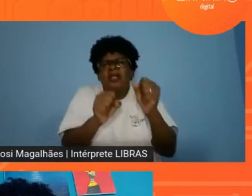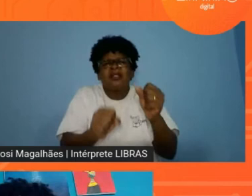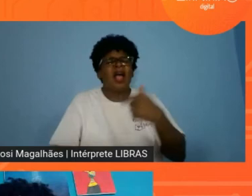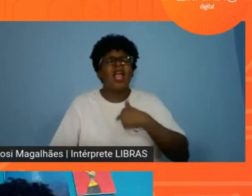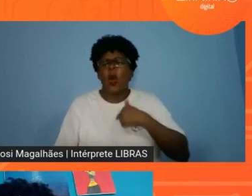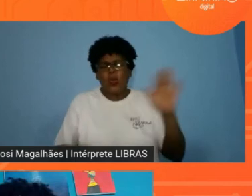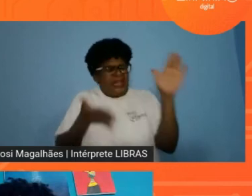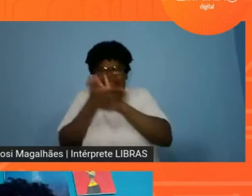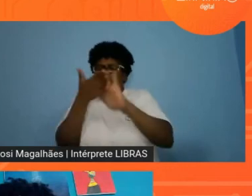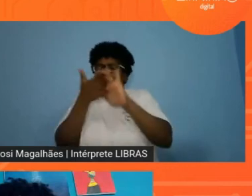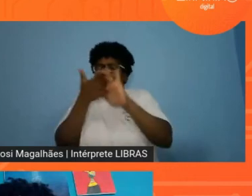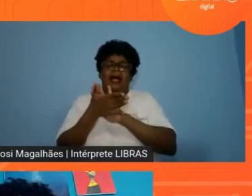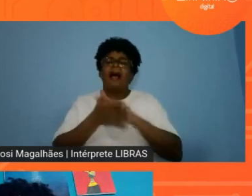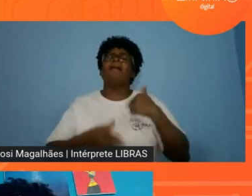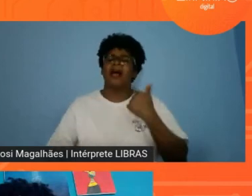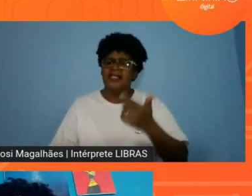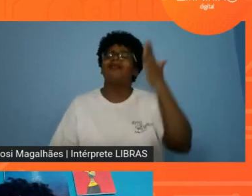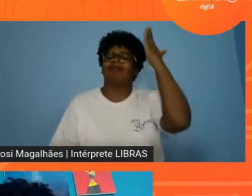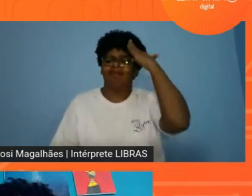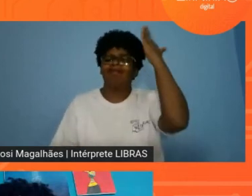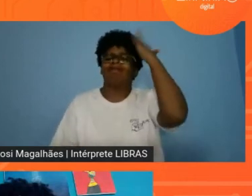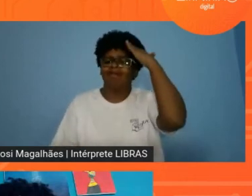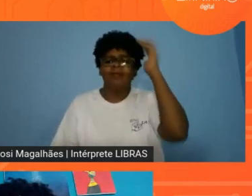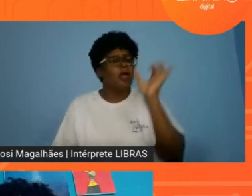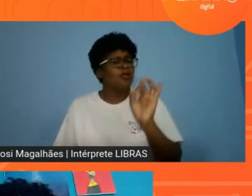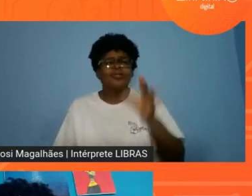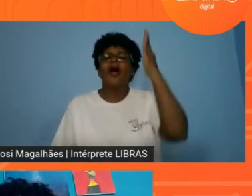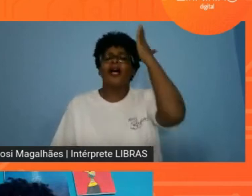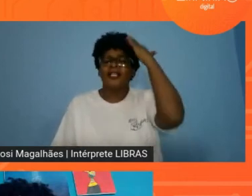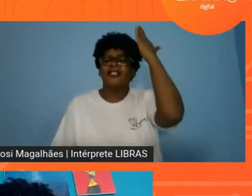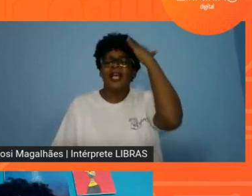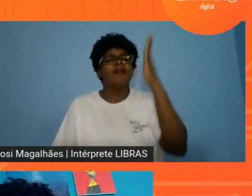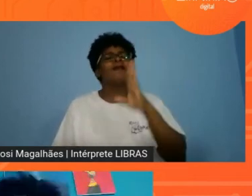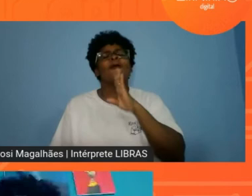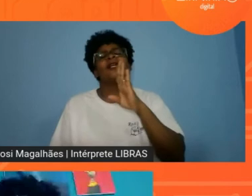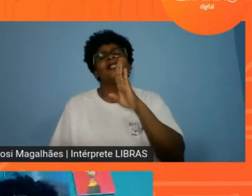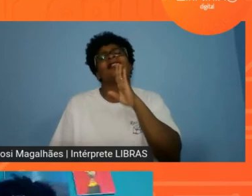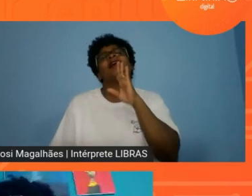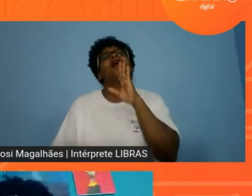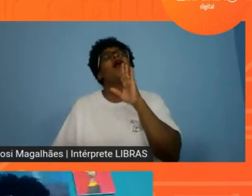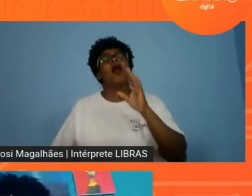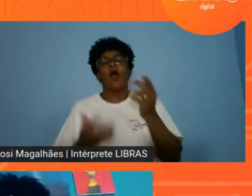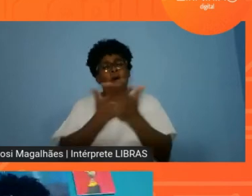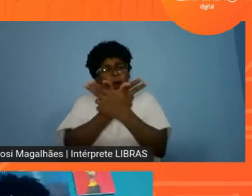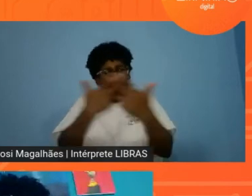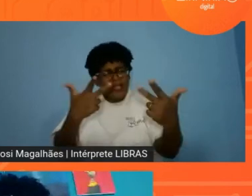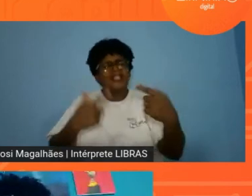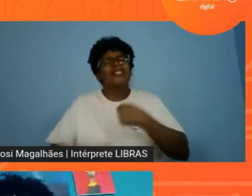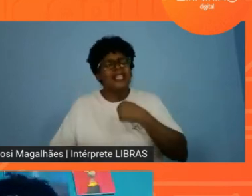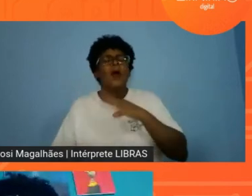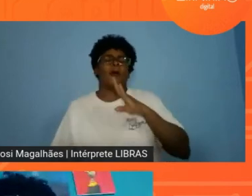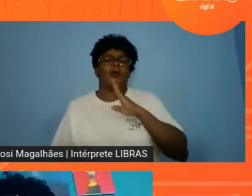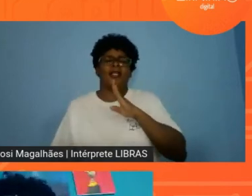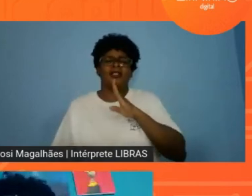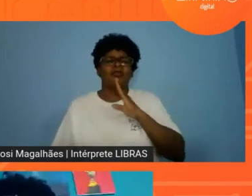por isso eu identifico. Porque eu só sei identificar algo que eu conheço. Eu só tenho dúvida se